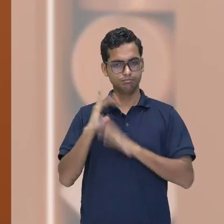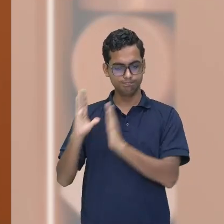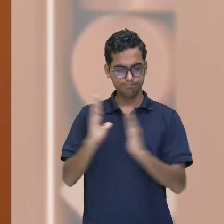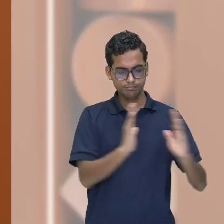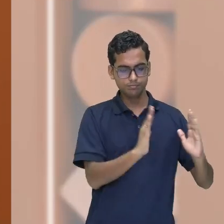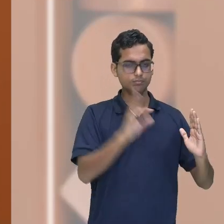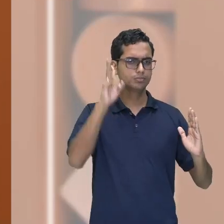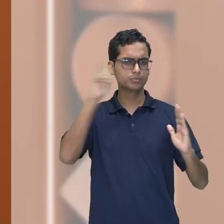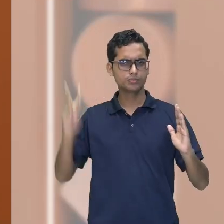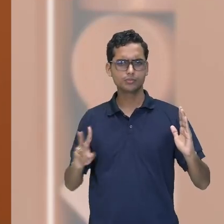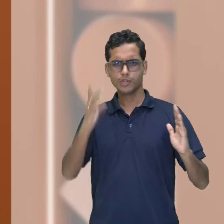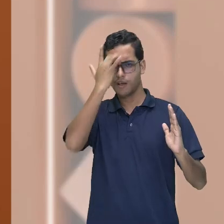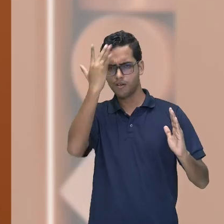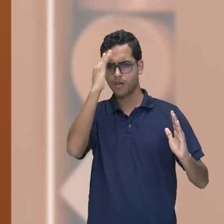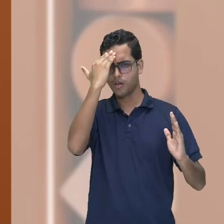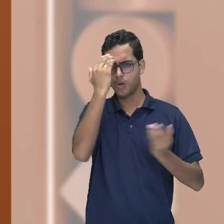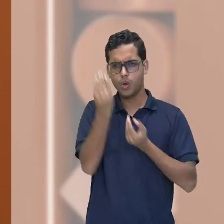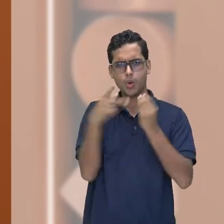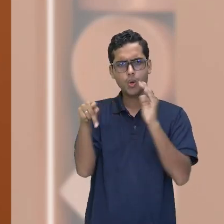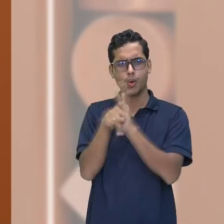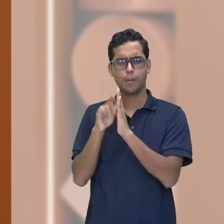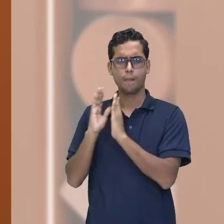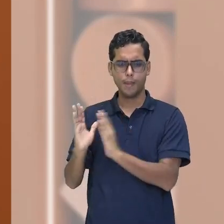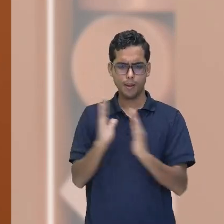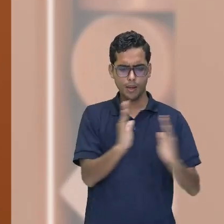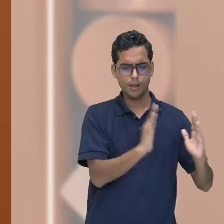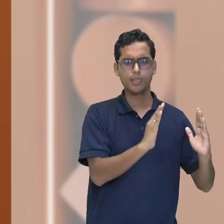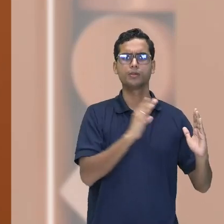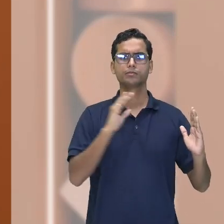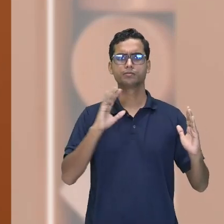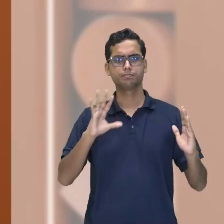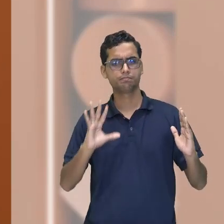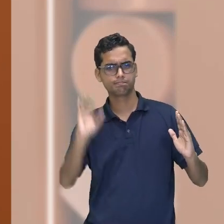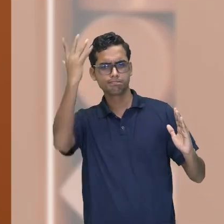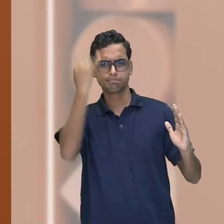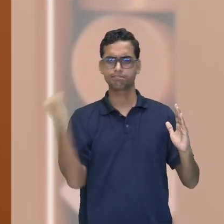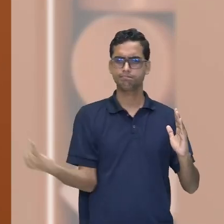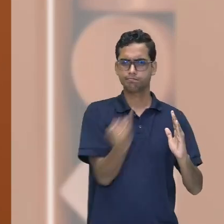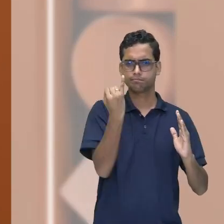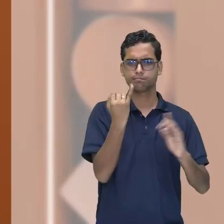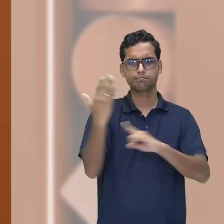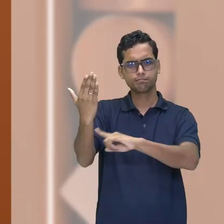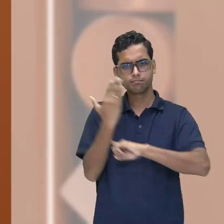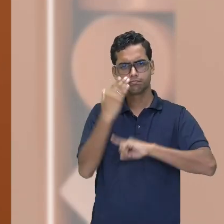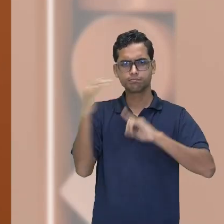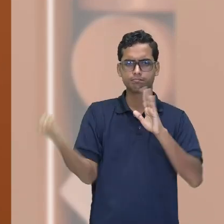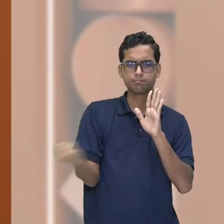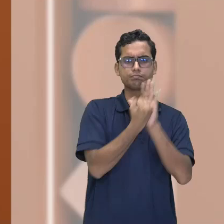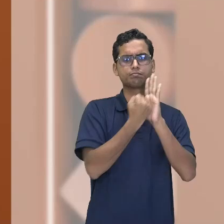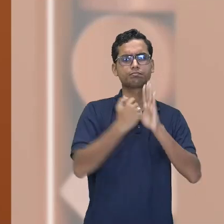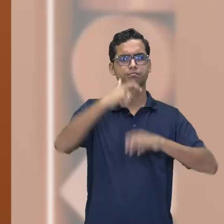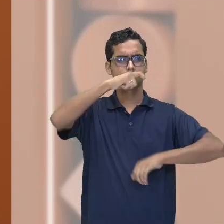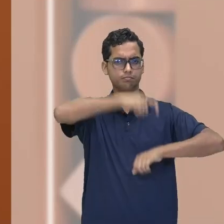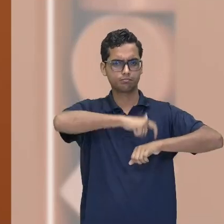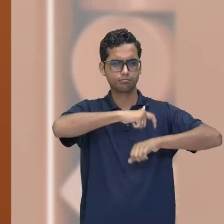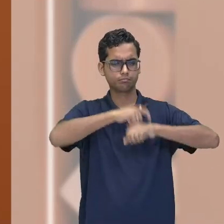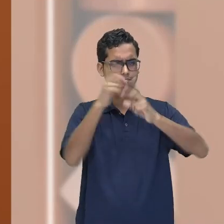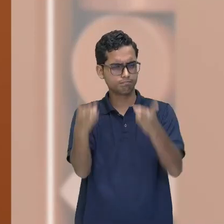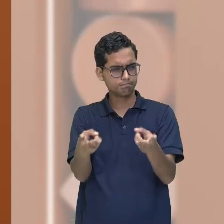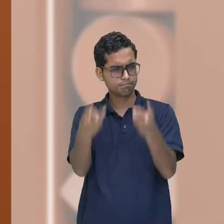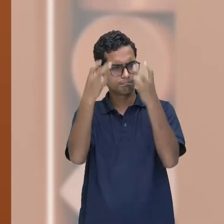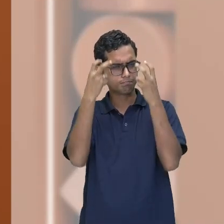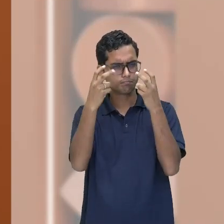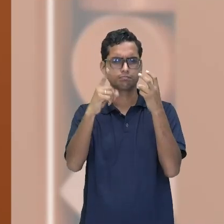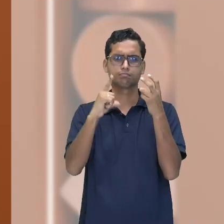que facilitam o nosso entendimento com fatos importantes que nos ajudam a marcar o tempo. Você percebeu que tem uma